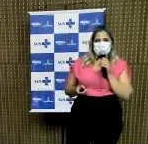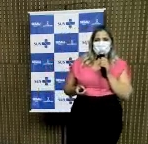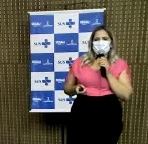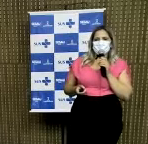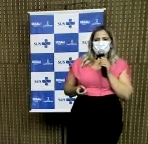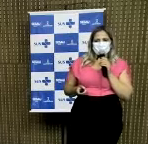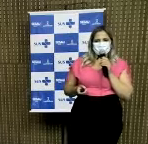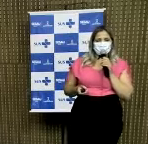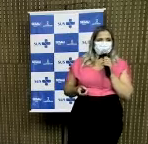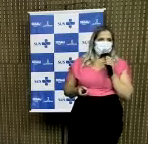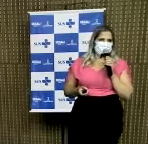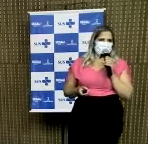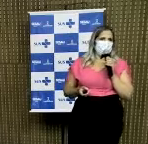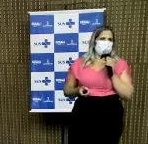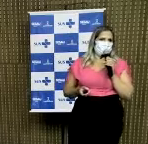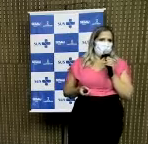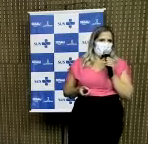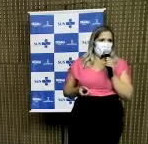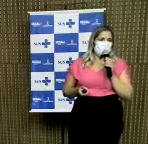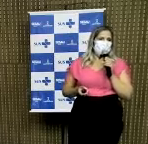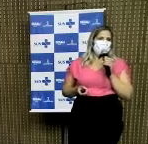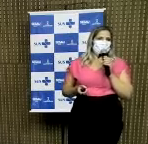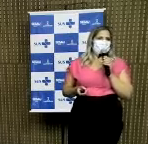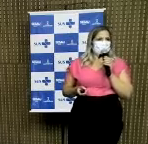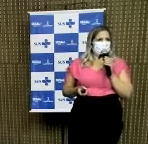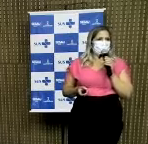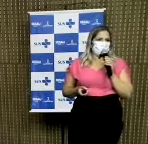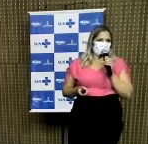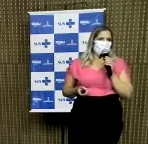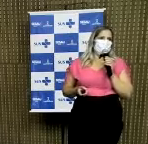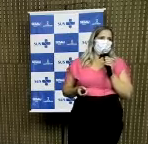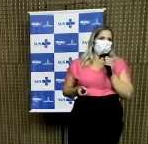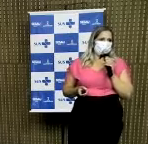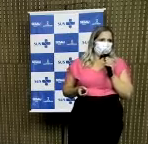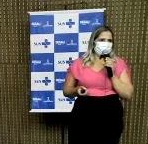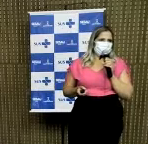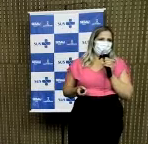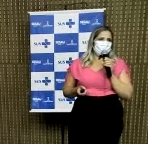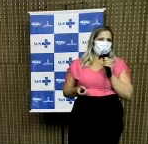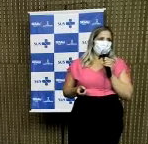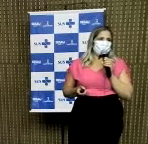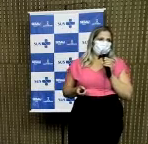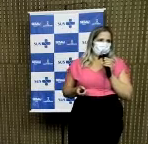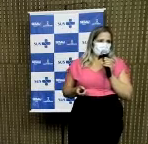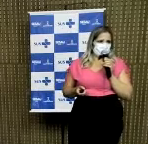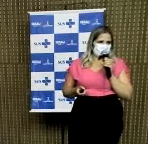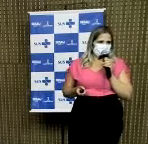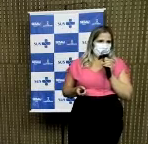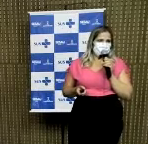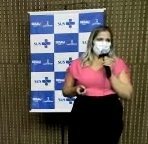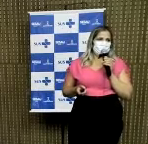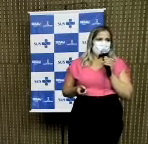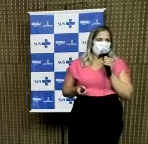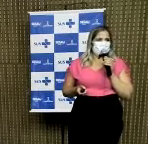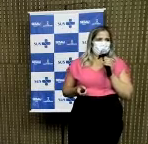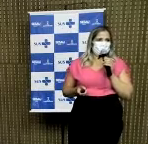está retornando com as ações do PSE, agora no segundo semestre de 2021, e a reunião do Conselho Local.